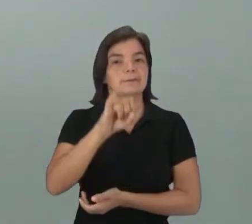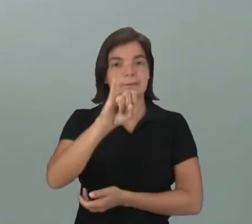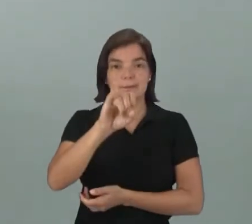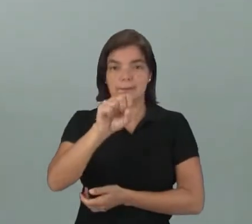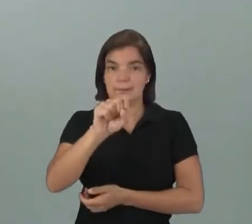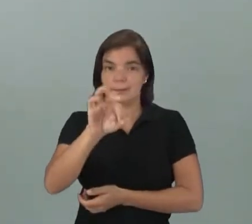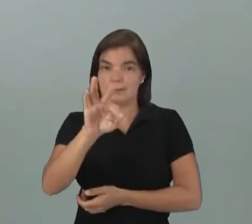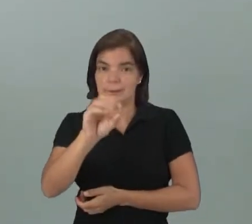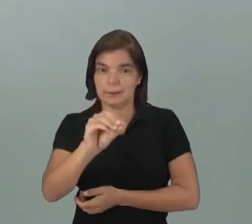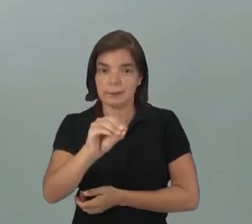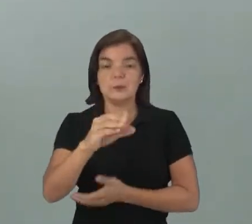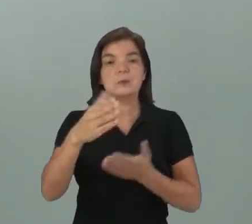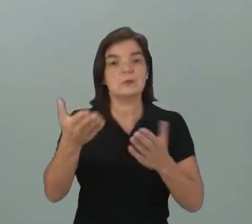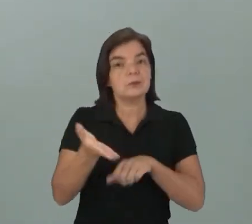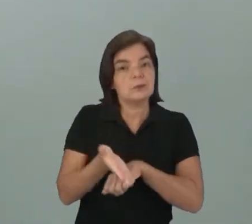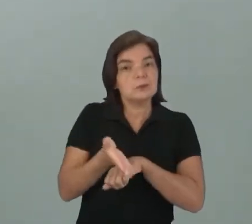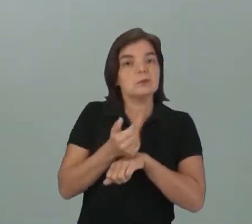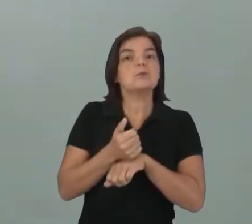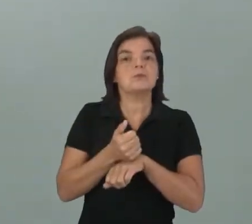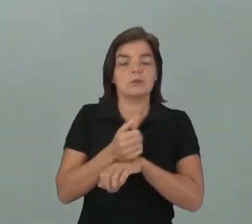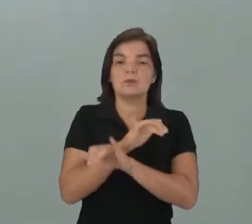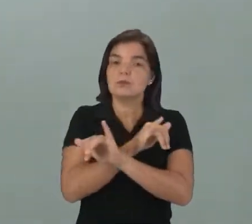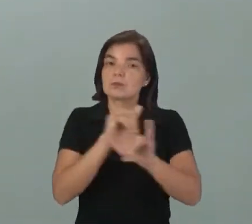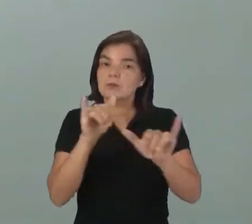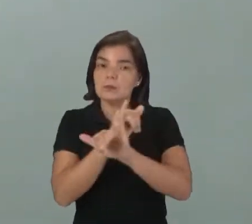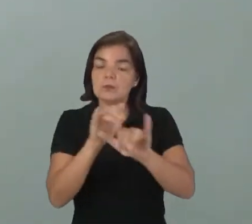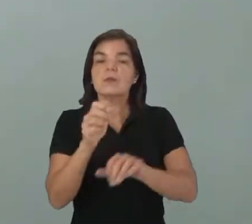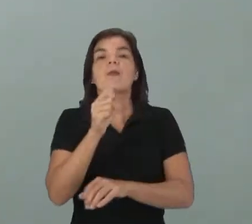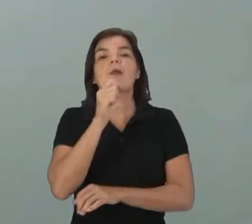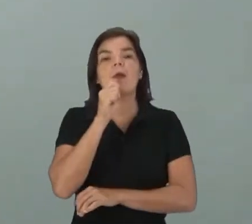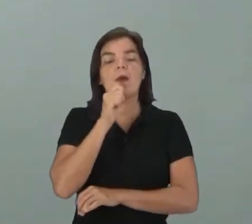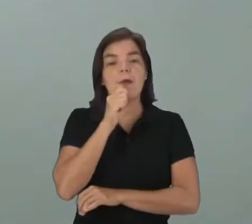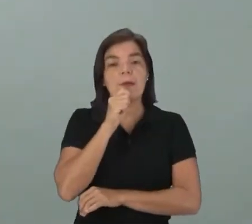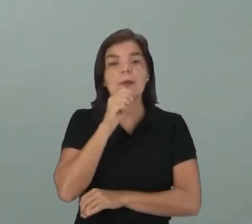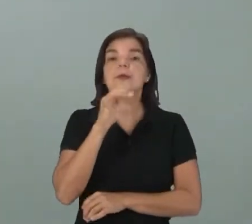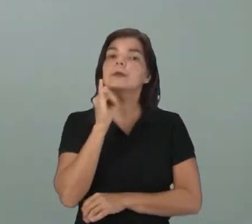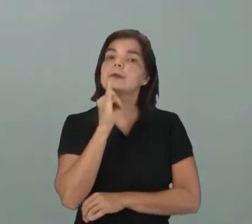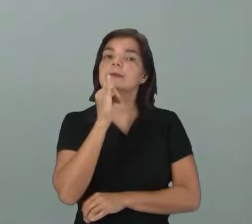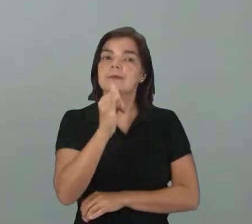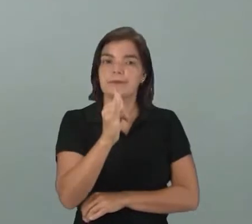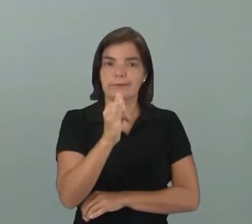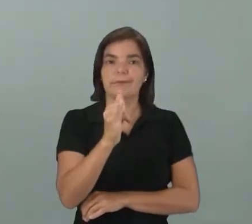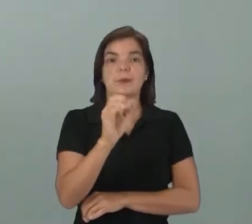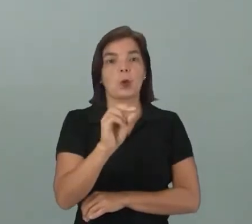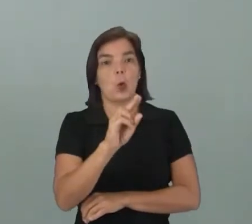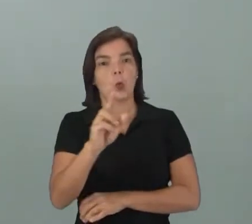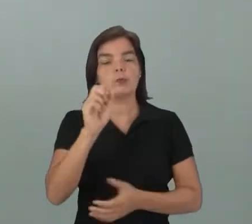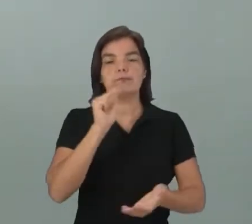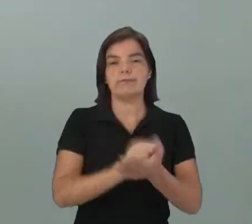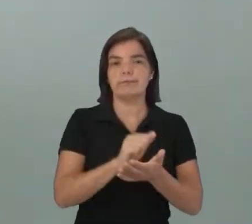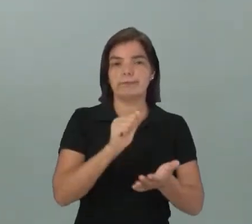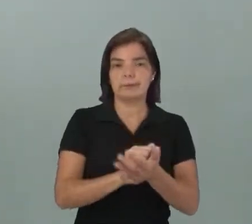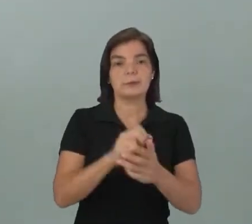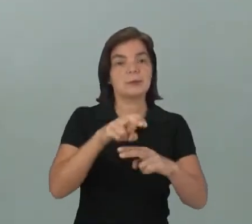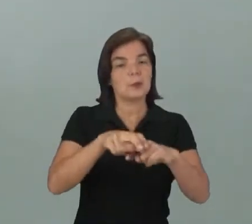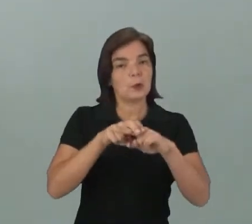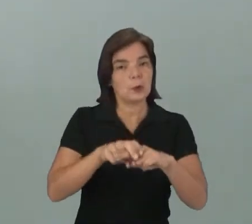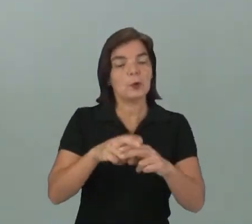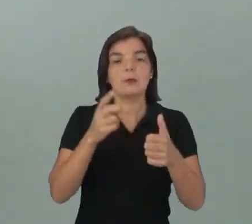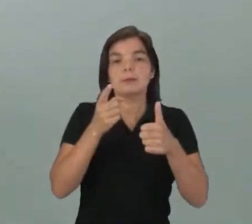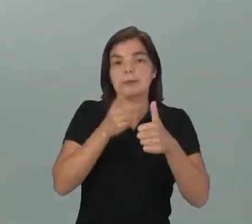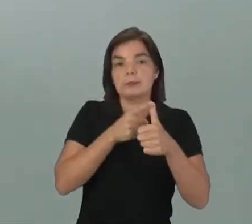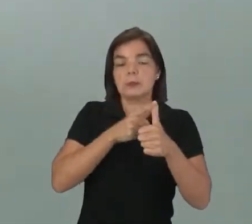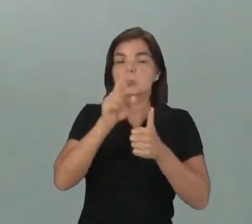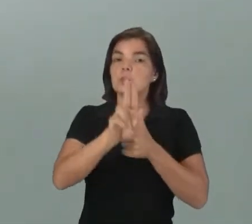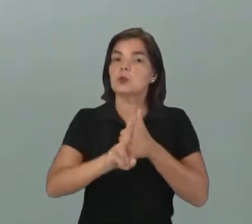isto, antecipando aí uma informação que ainda será dita ou ainda será escrita. Por isso que